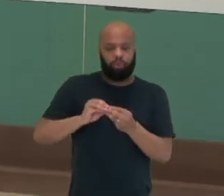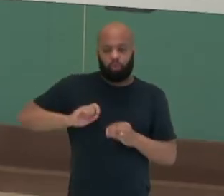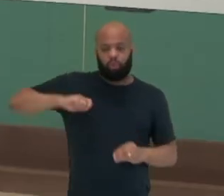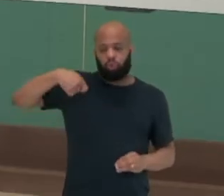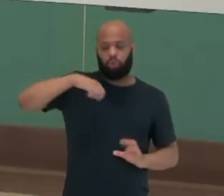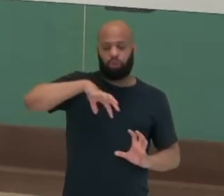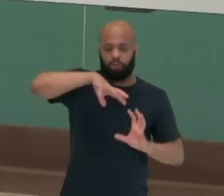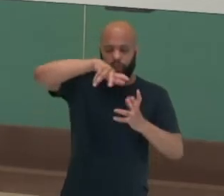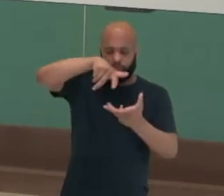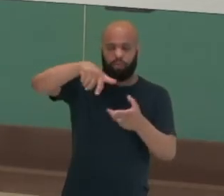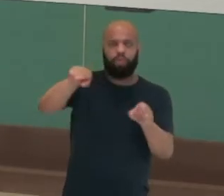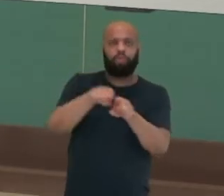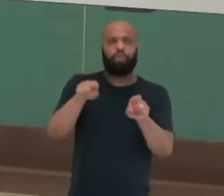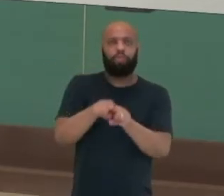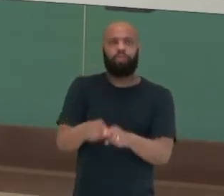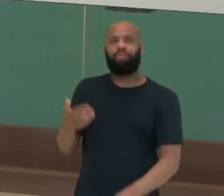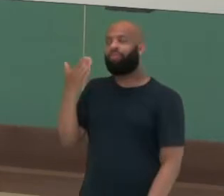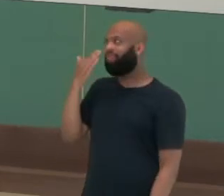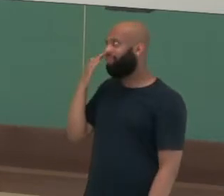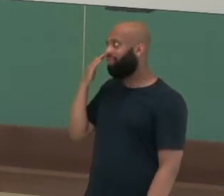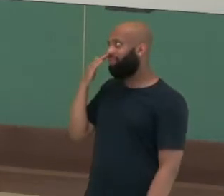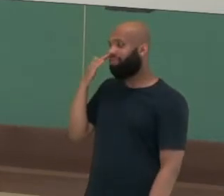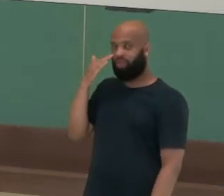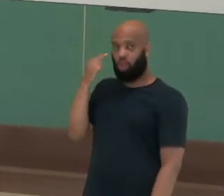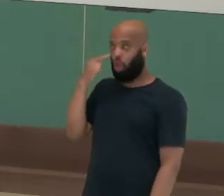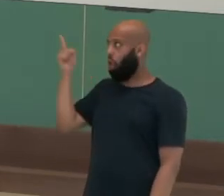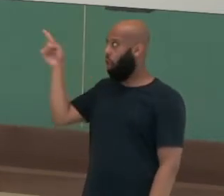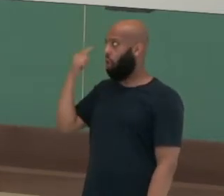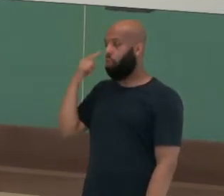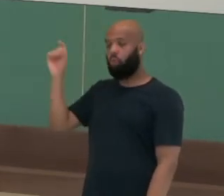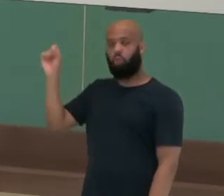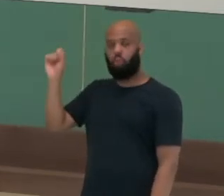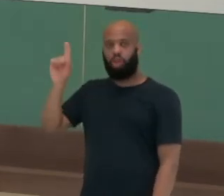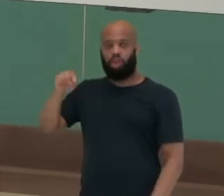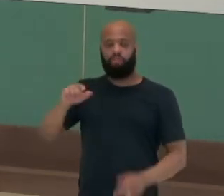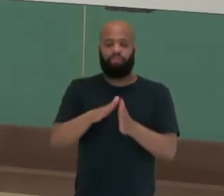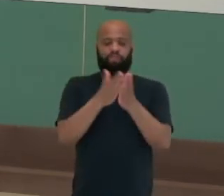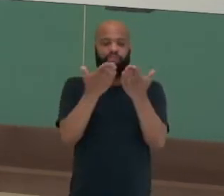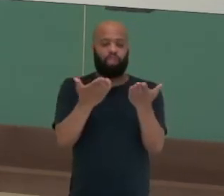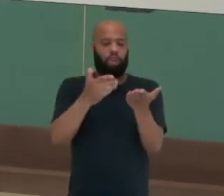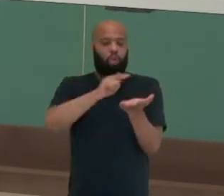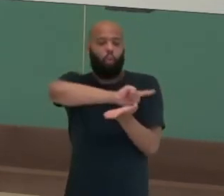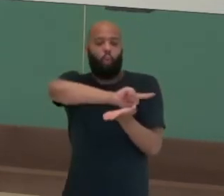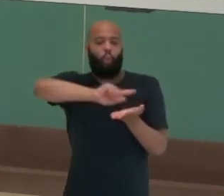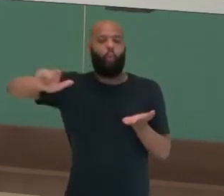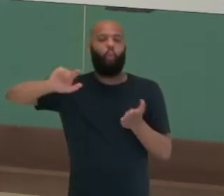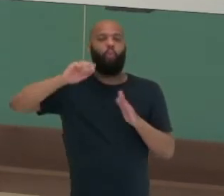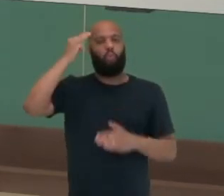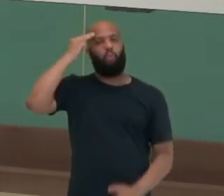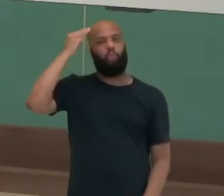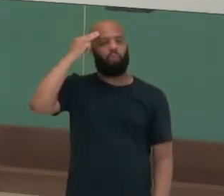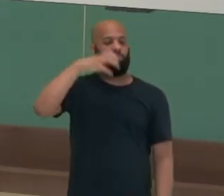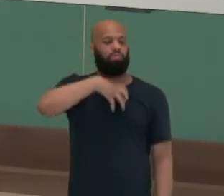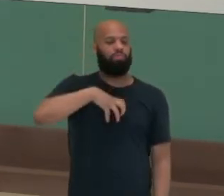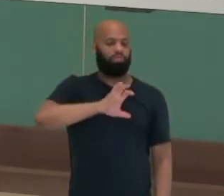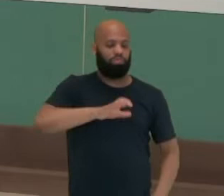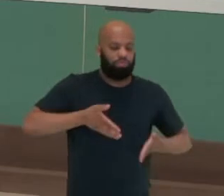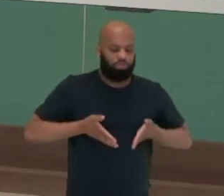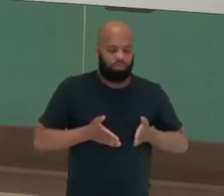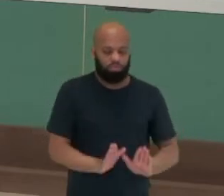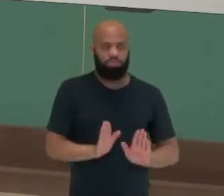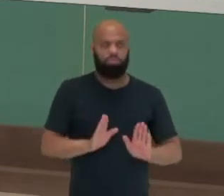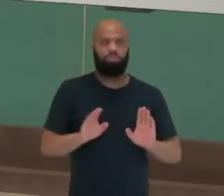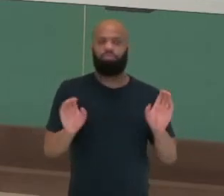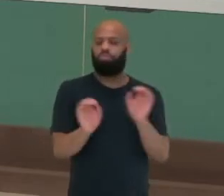mundo. Então, assim como vocês estão vendo ali naquele caderno em branco, a nossa mente seria dessa forma. Então, nós nascemos